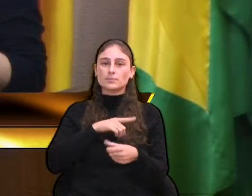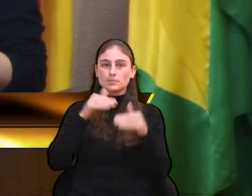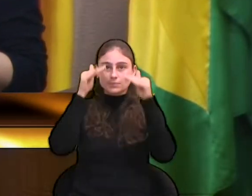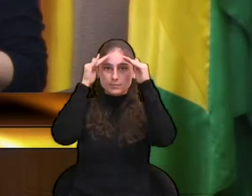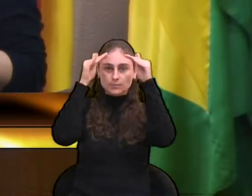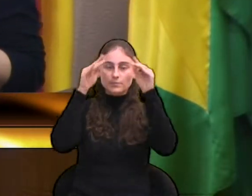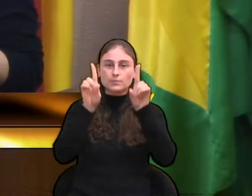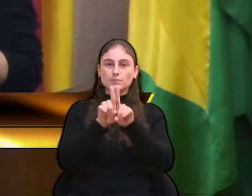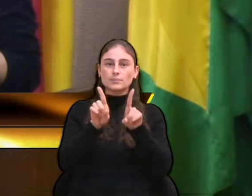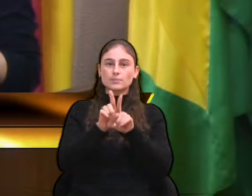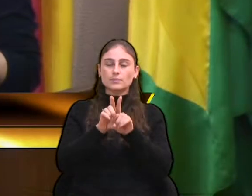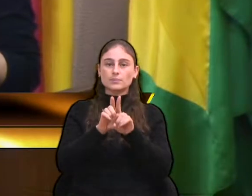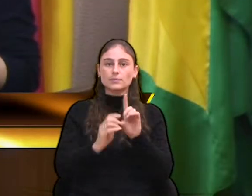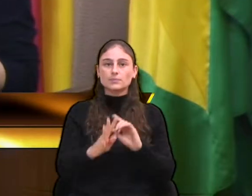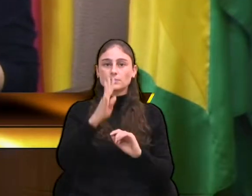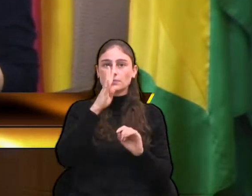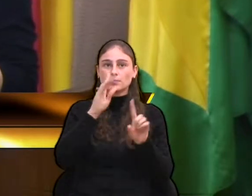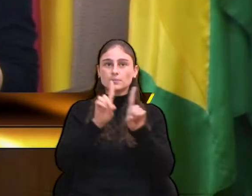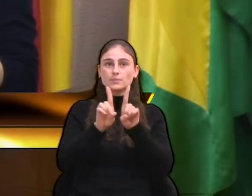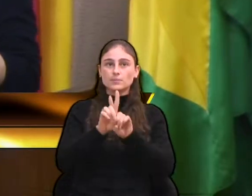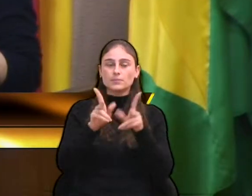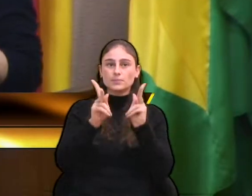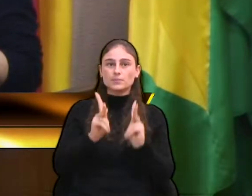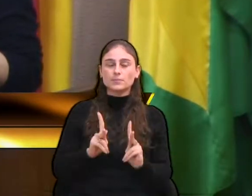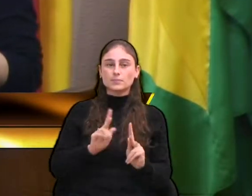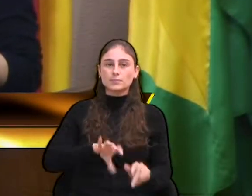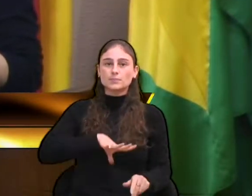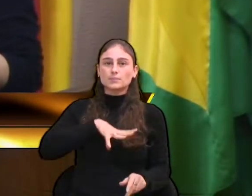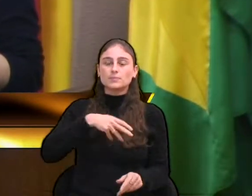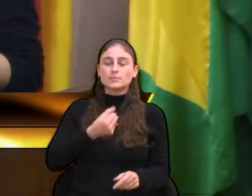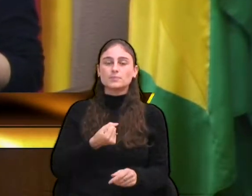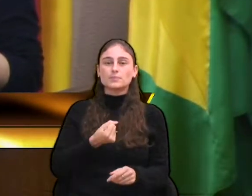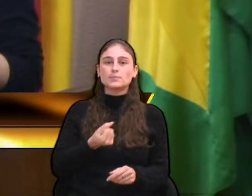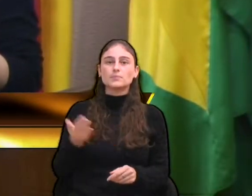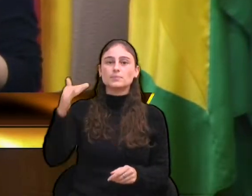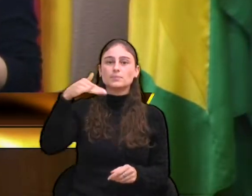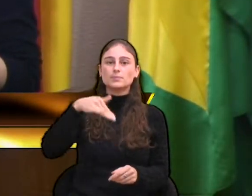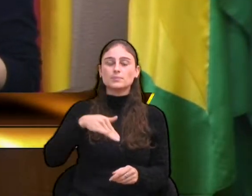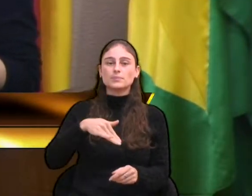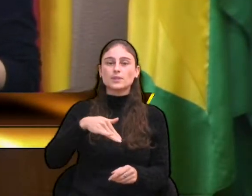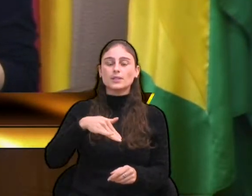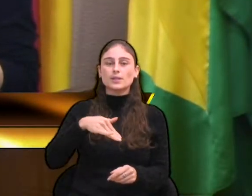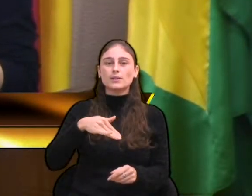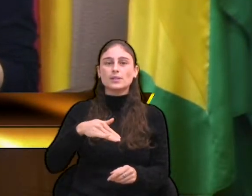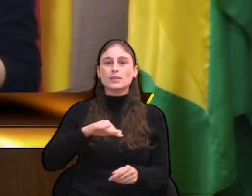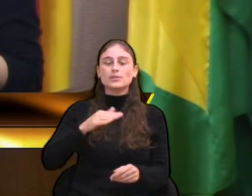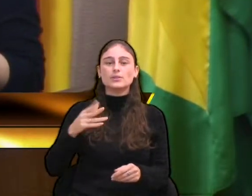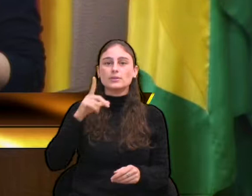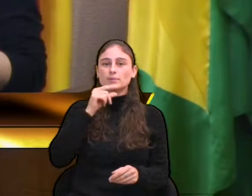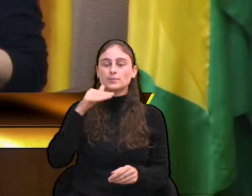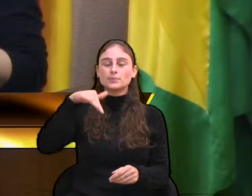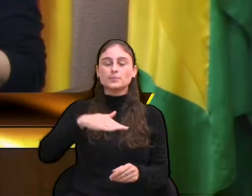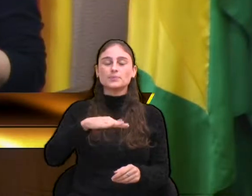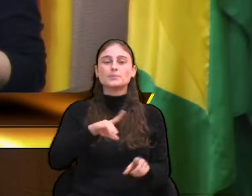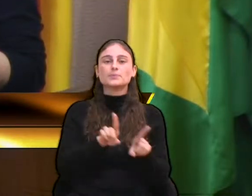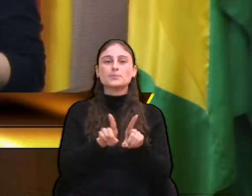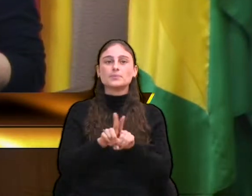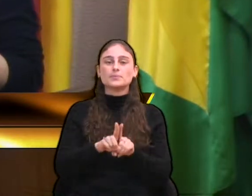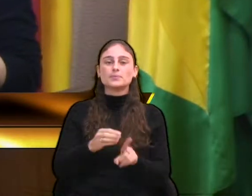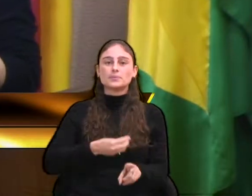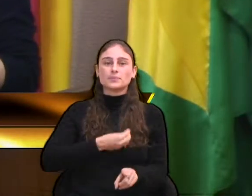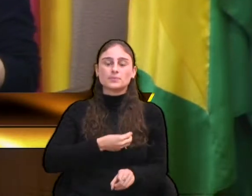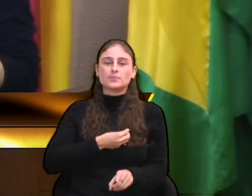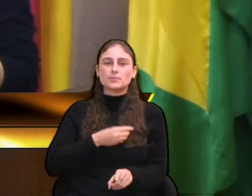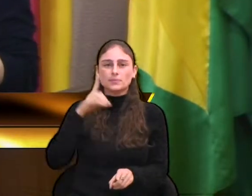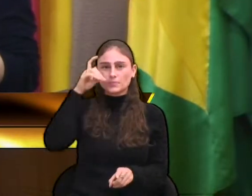respeito e a admiração por aquela gente corajosa que atravessou o Oceano Atlântico em busca de uma nova vida. E mesmo